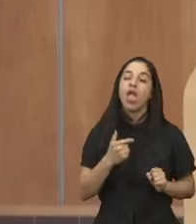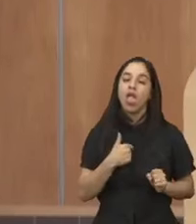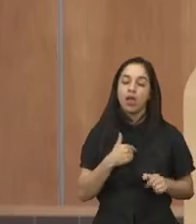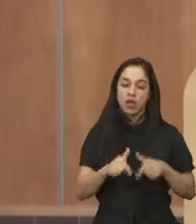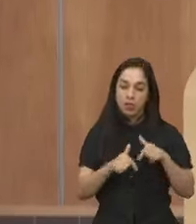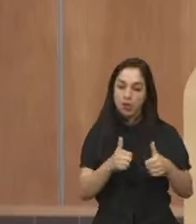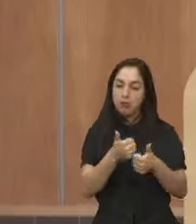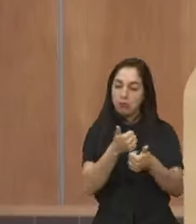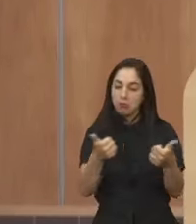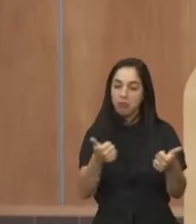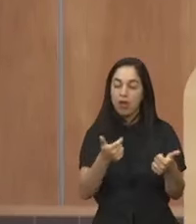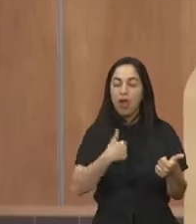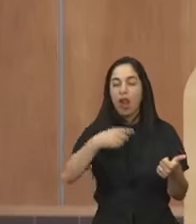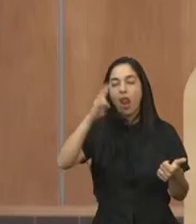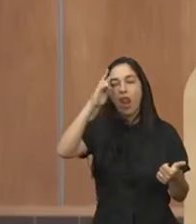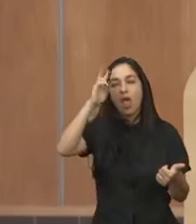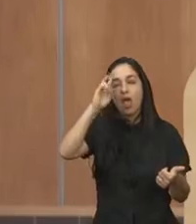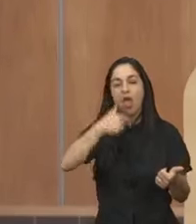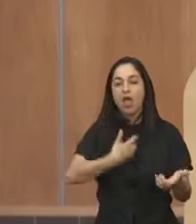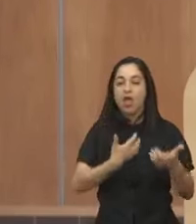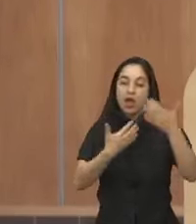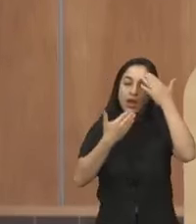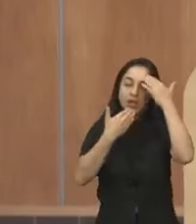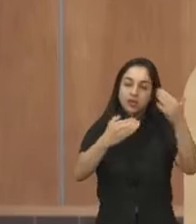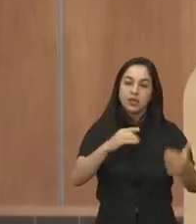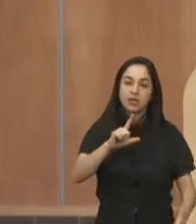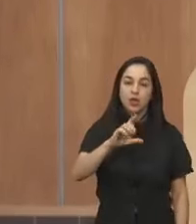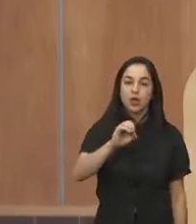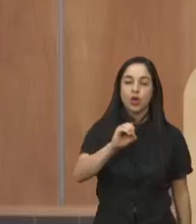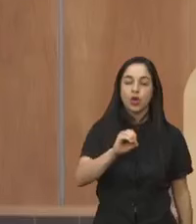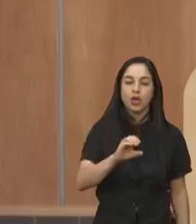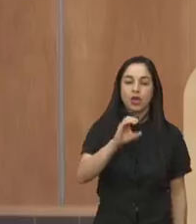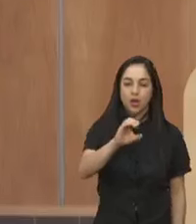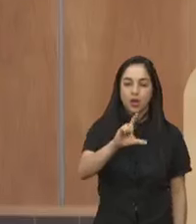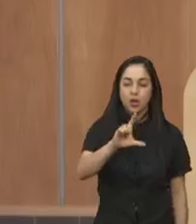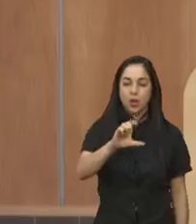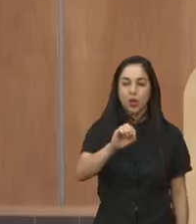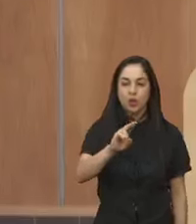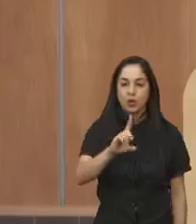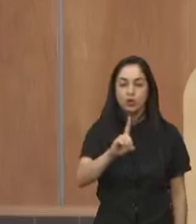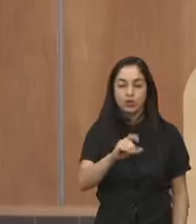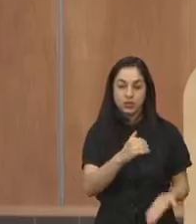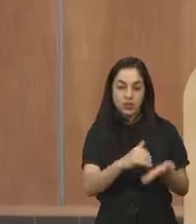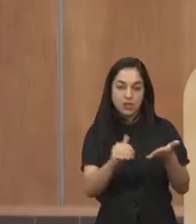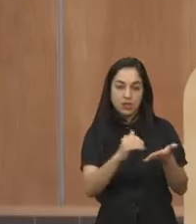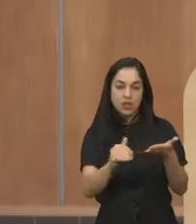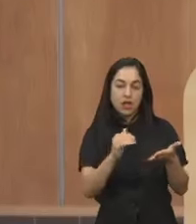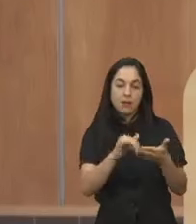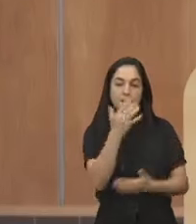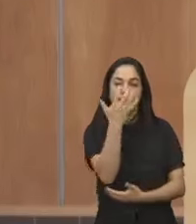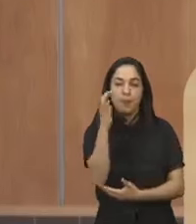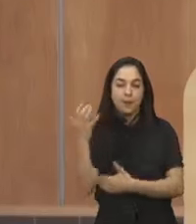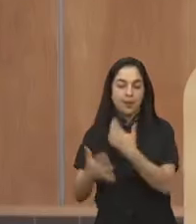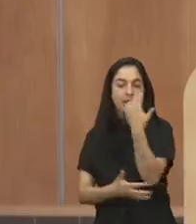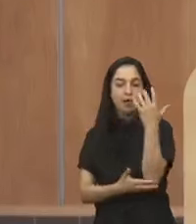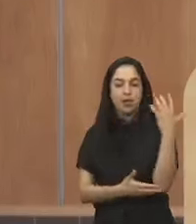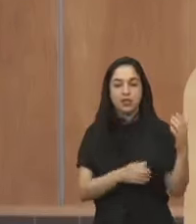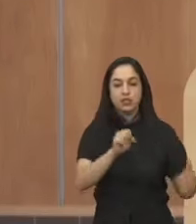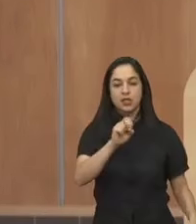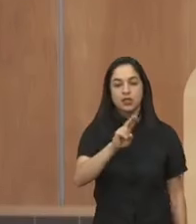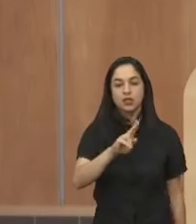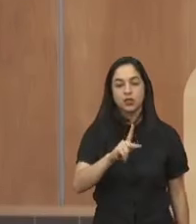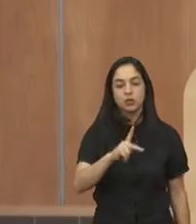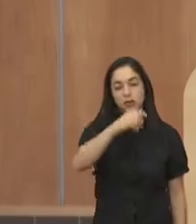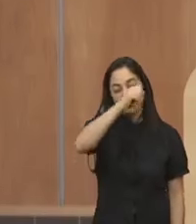me lembro, aqui também quero agradecer a Crode, secretário do Meio Ambiente, que era responsável pela subprefeitura, ao